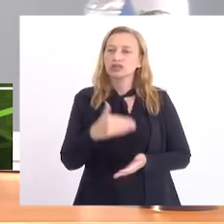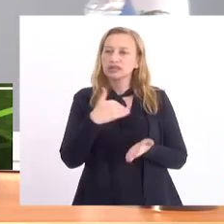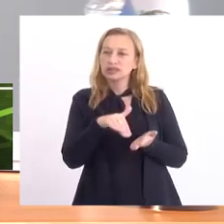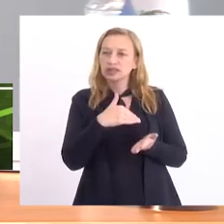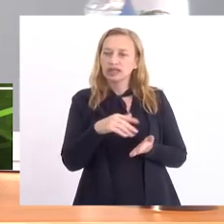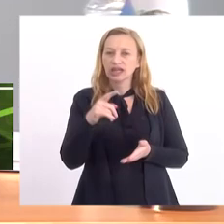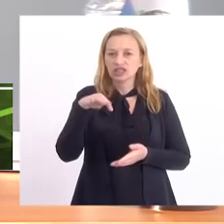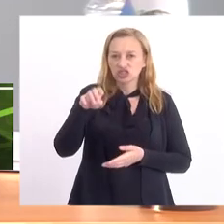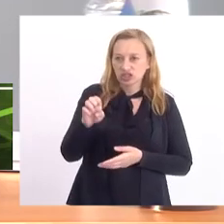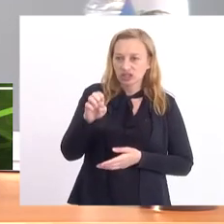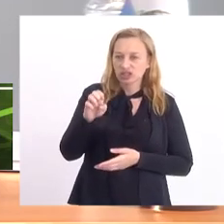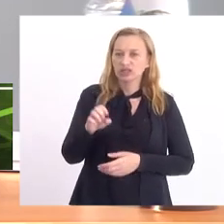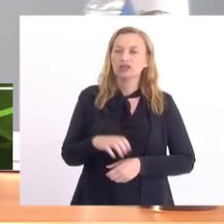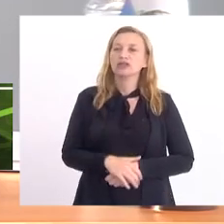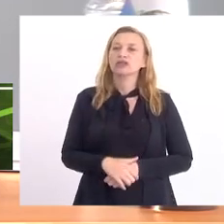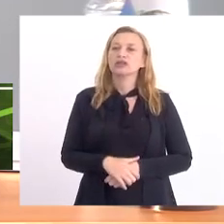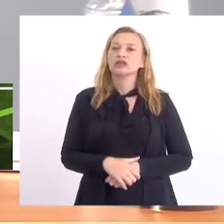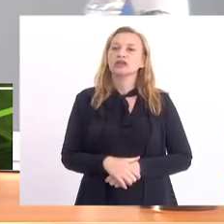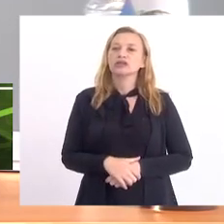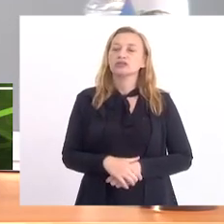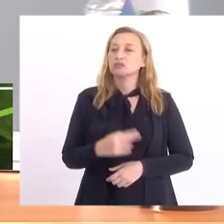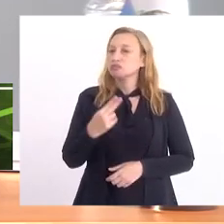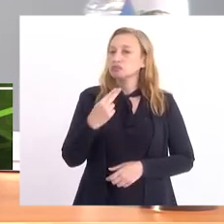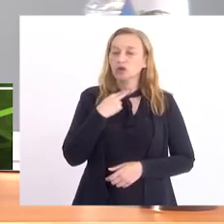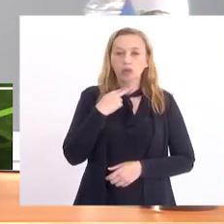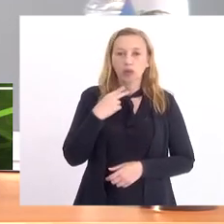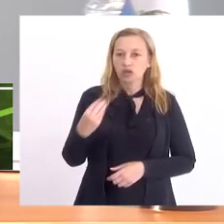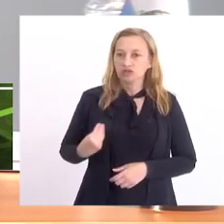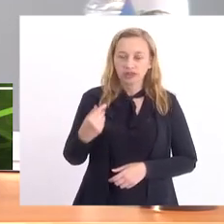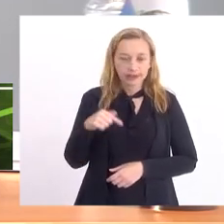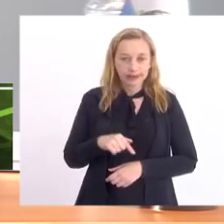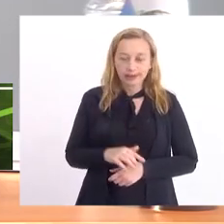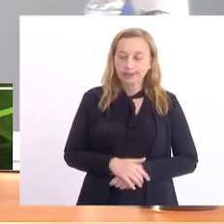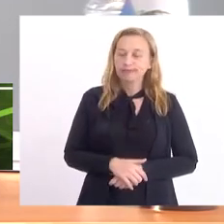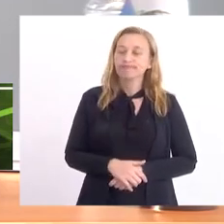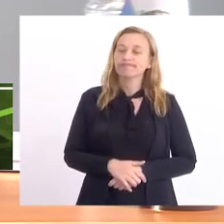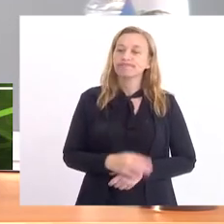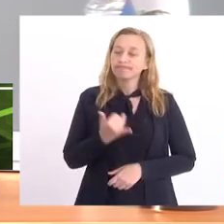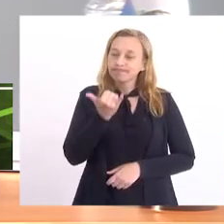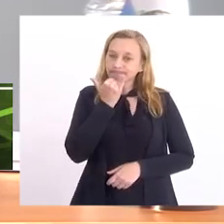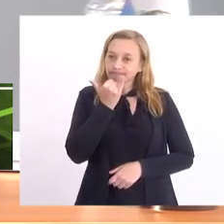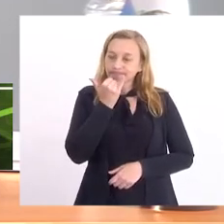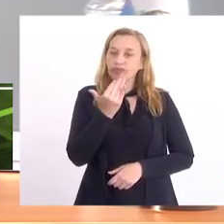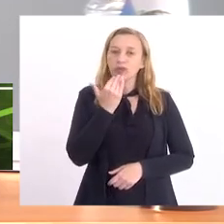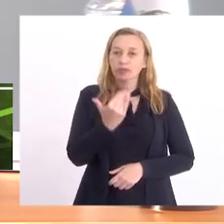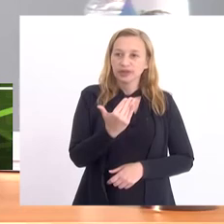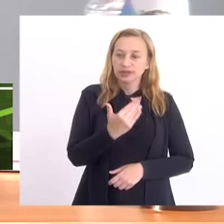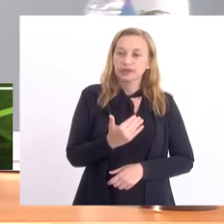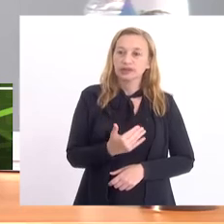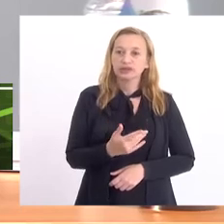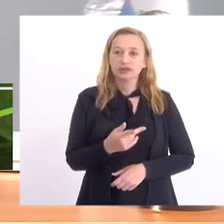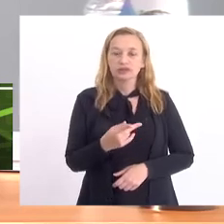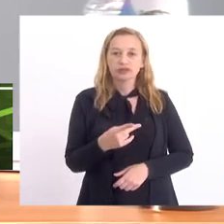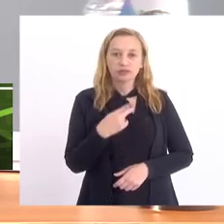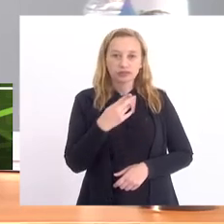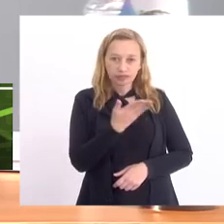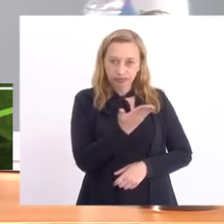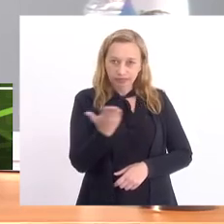secretário Alexandre Valle, ele não pôde estar aqui, ele até pediu desculpas aos senhores.